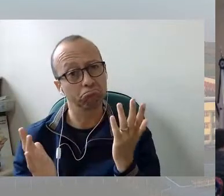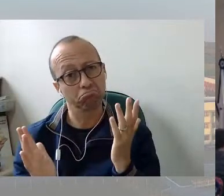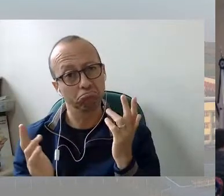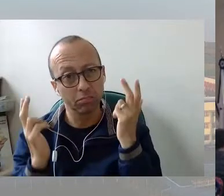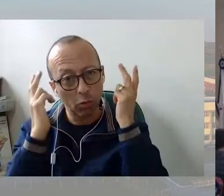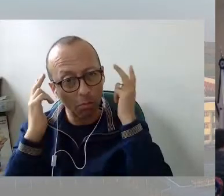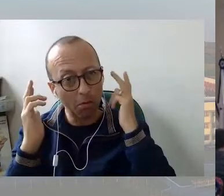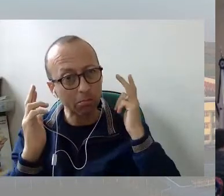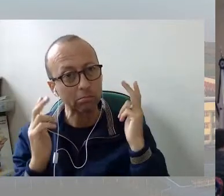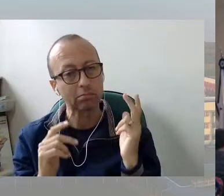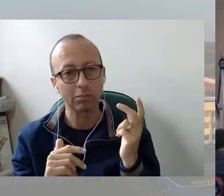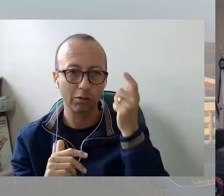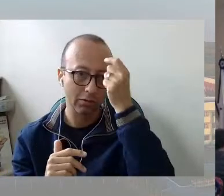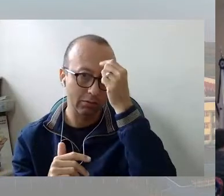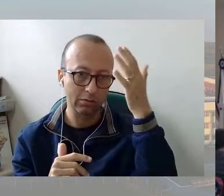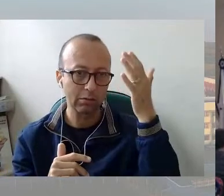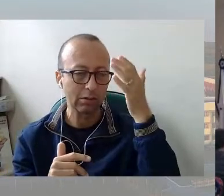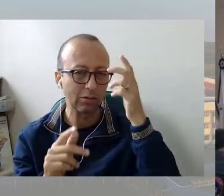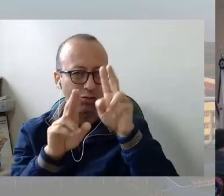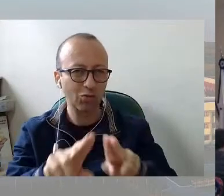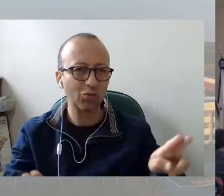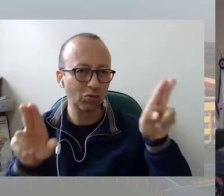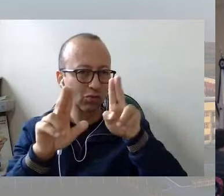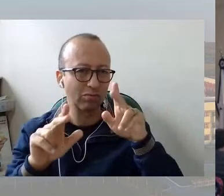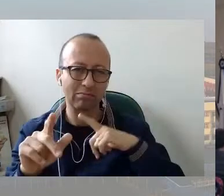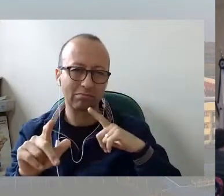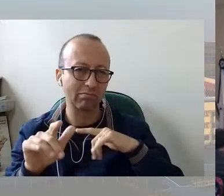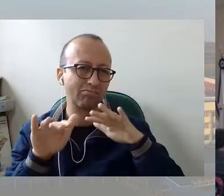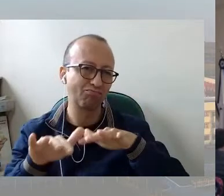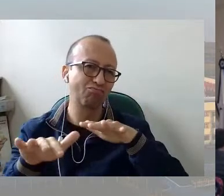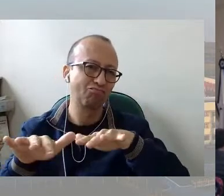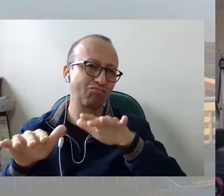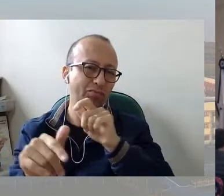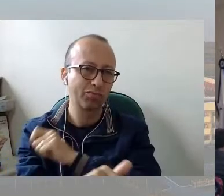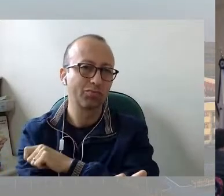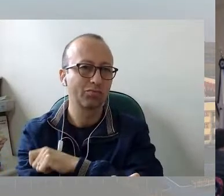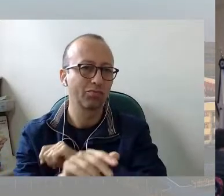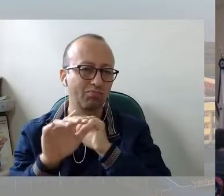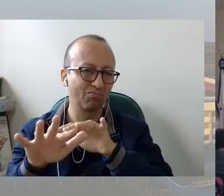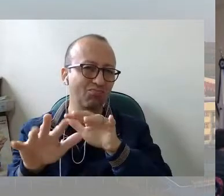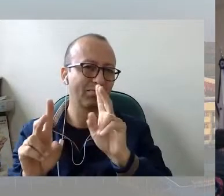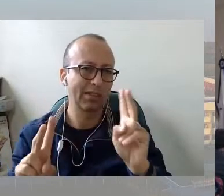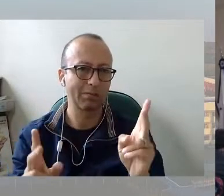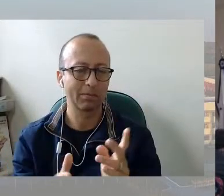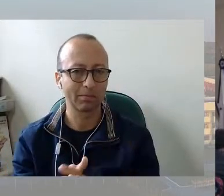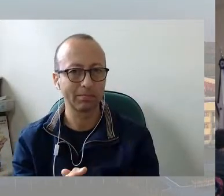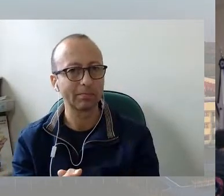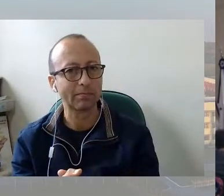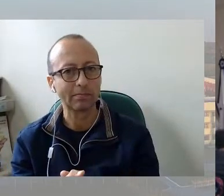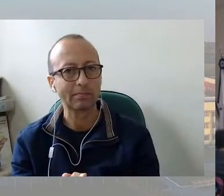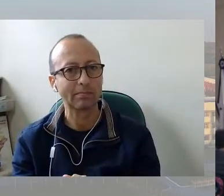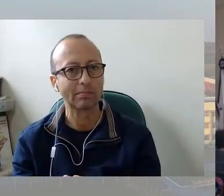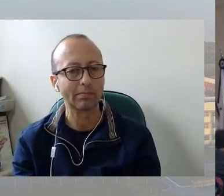que a universidade é pública, movimento estudantil sempre existiu, sempre vai existir, né? E sempre terá